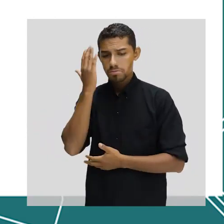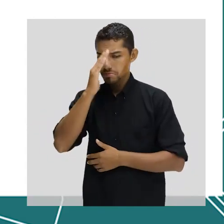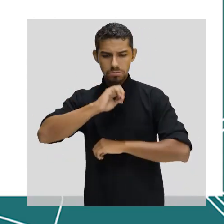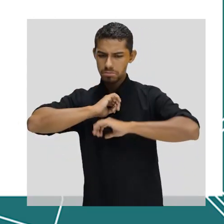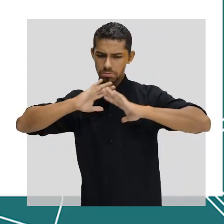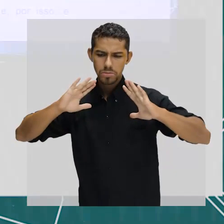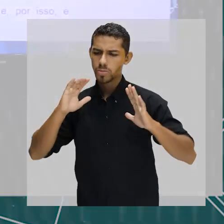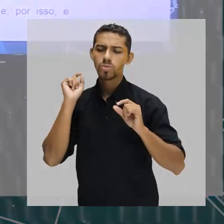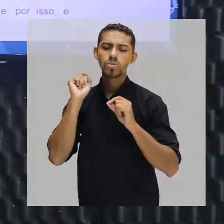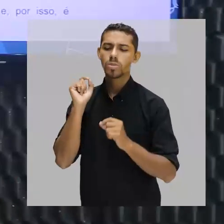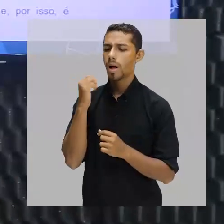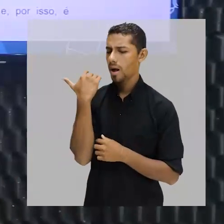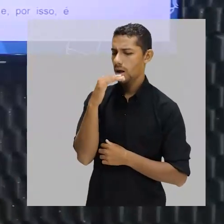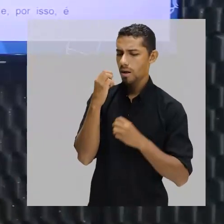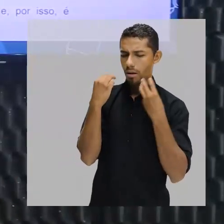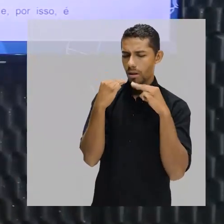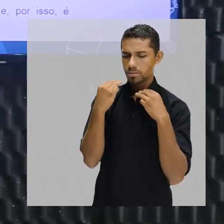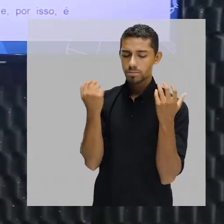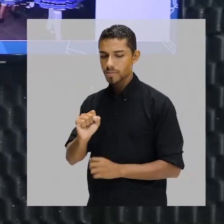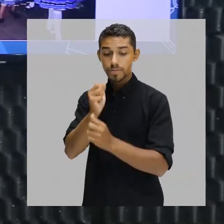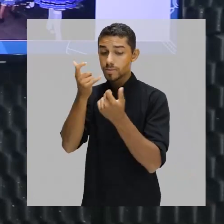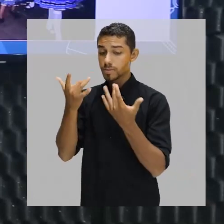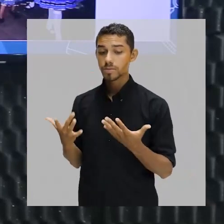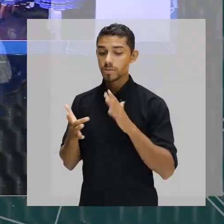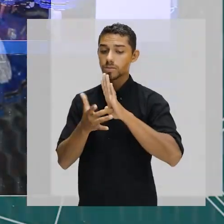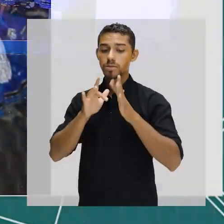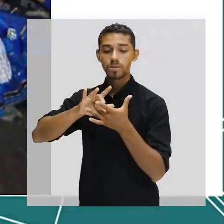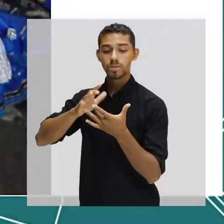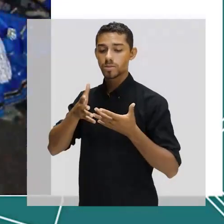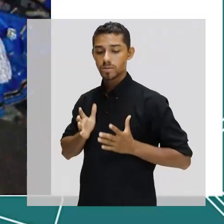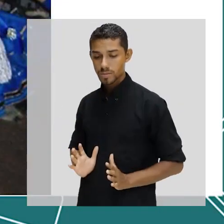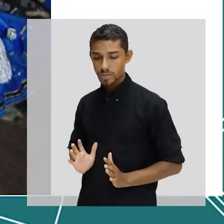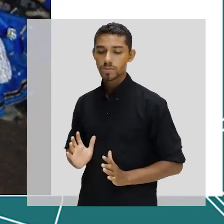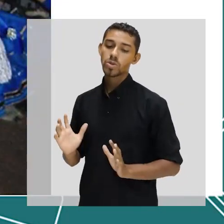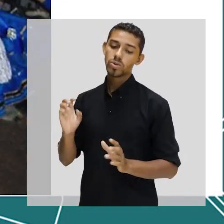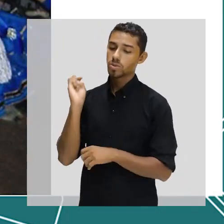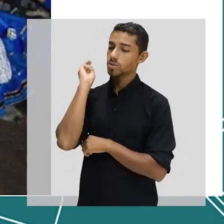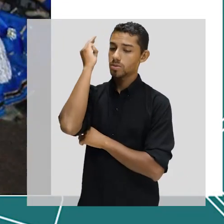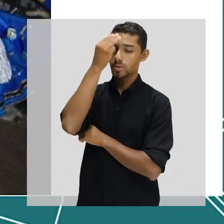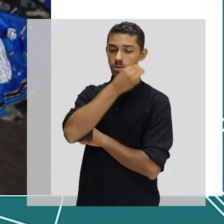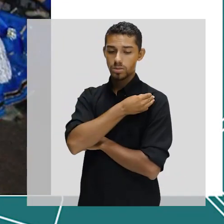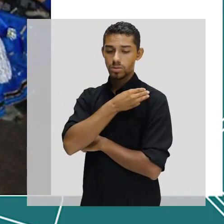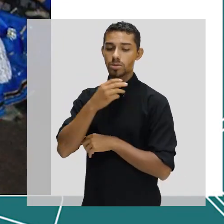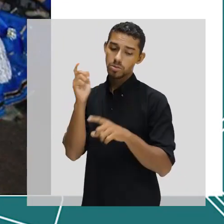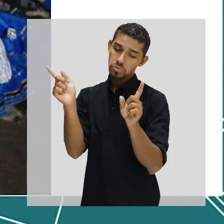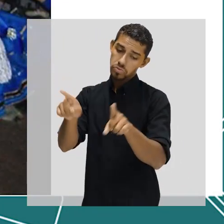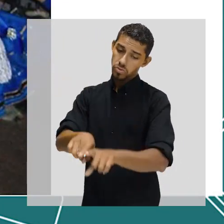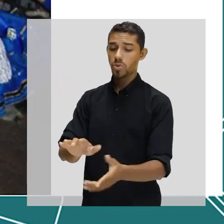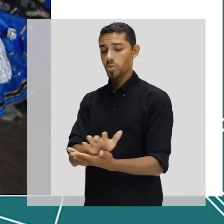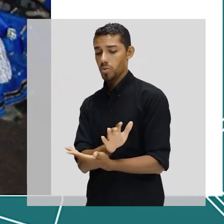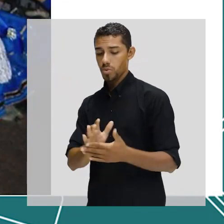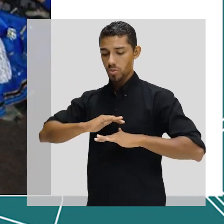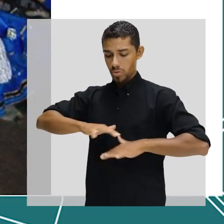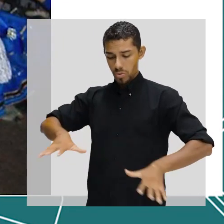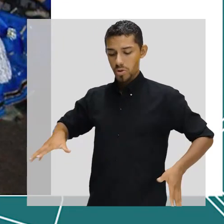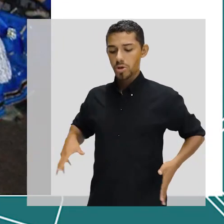que representam a mitologia indígena. O Meu Boi, né, com o couro a ser bordado, e a Índia, que é uma outra referência. Então você tem